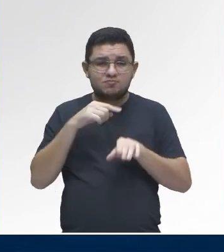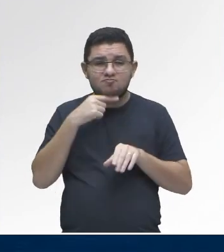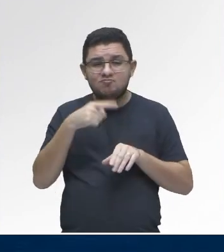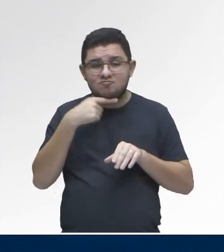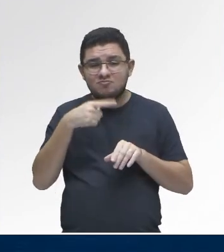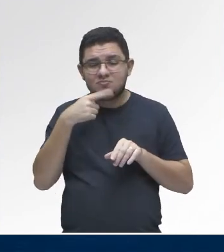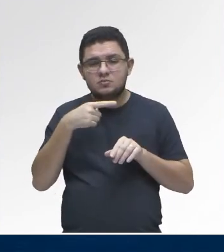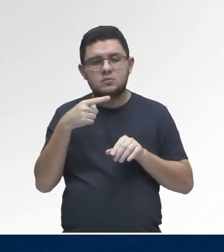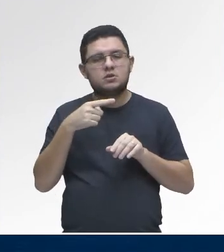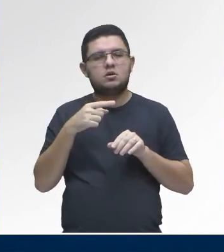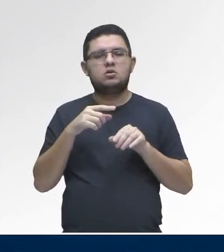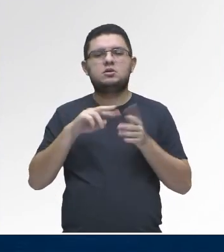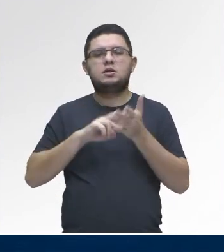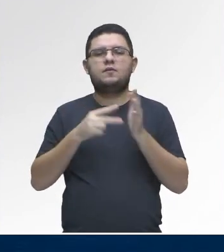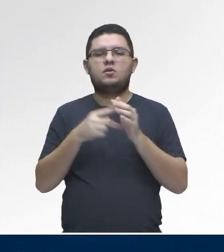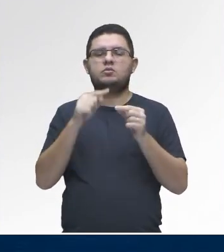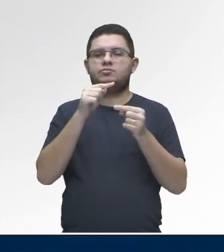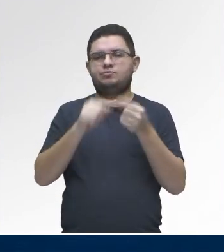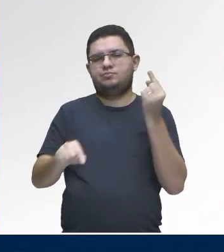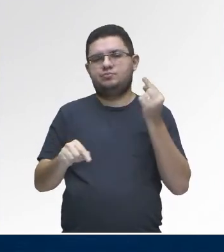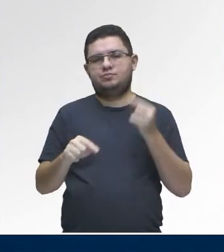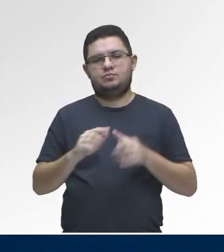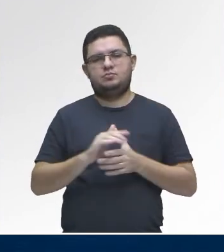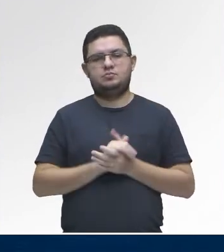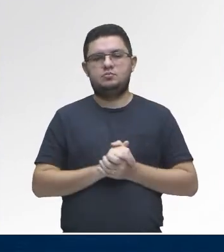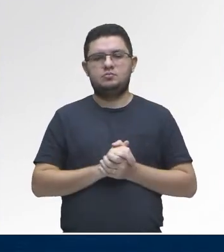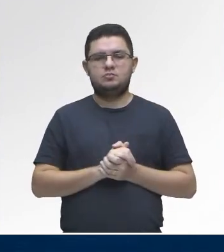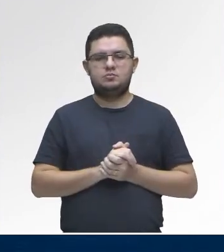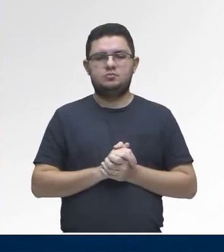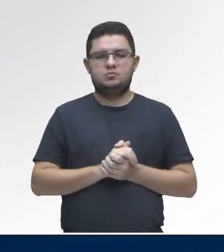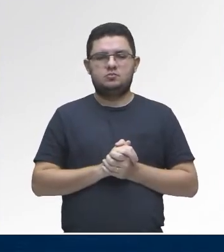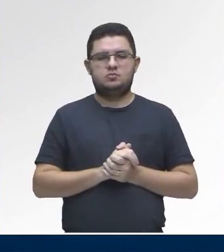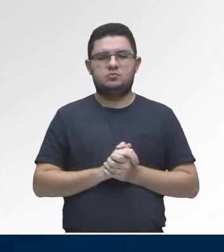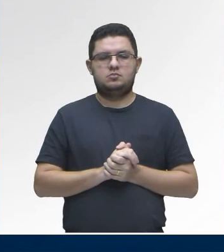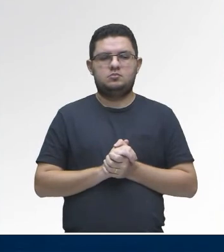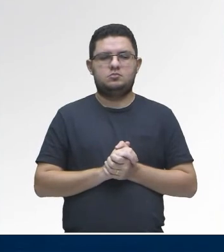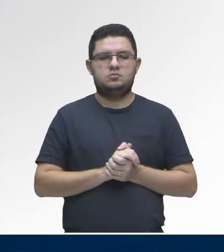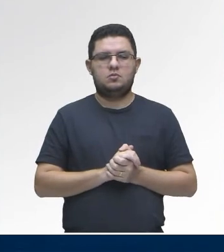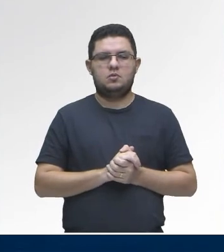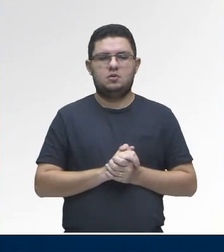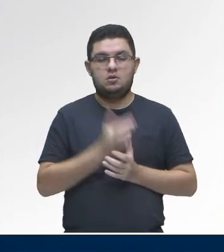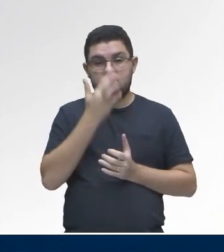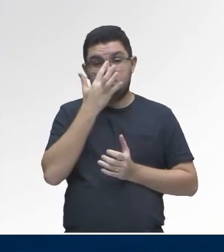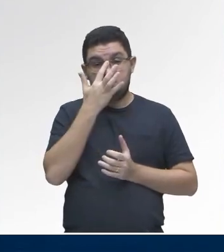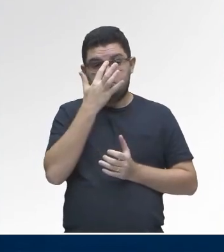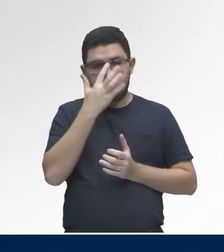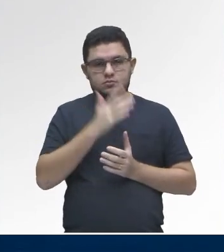Se não manter a igualdade, não é raiz, não é solução.